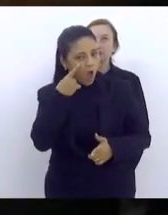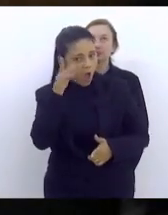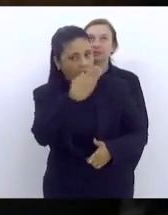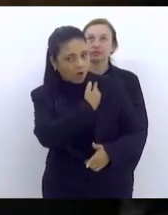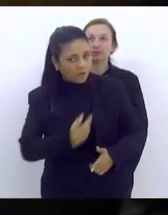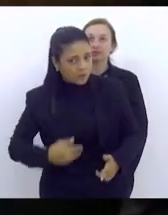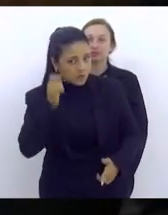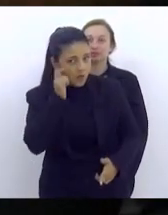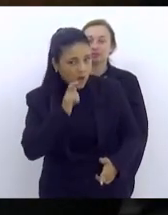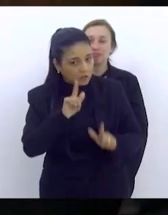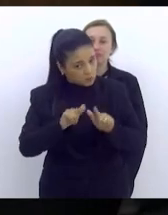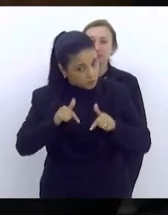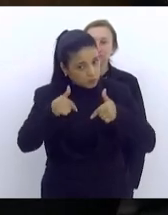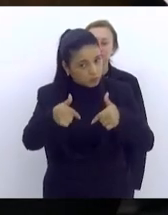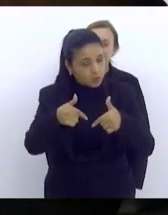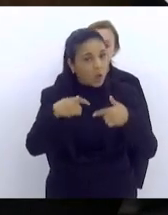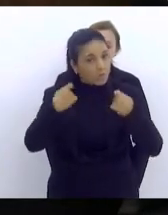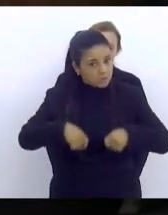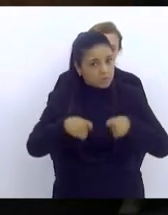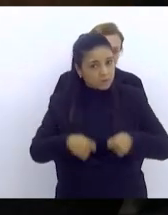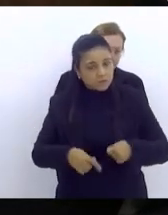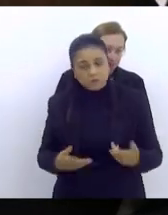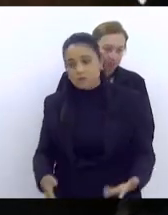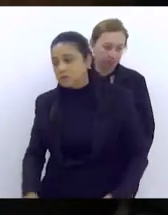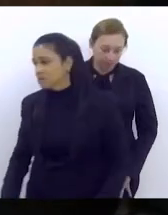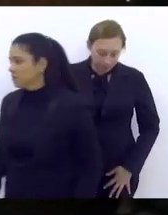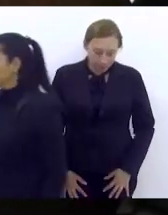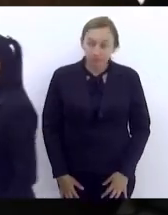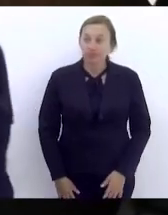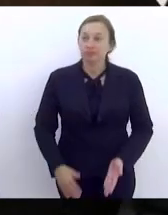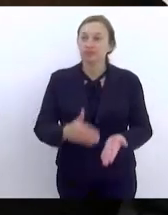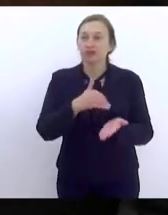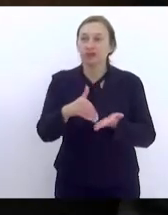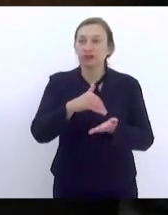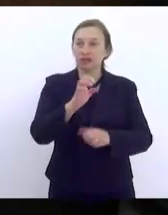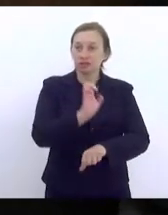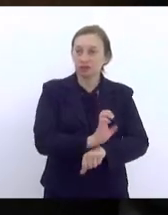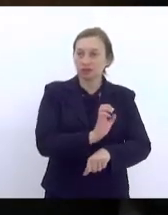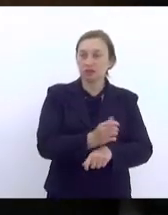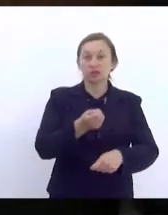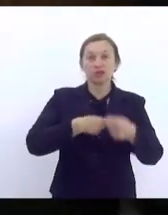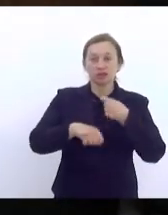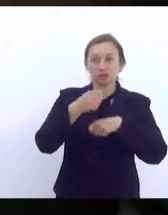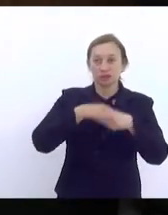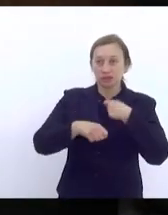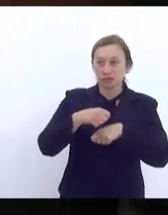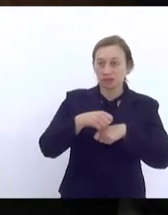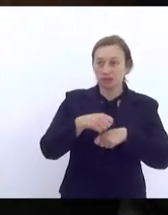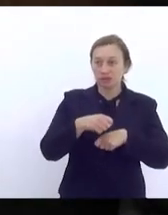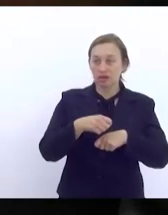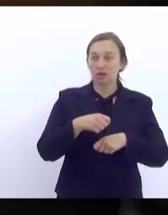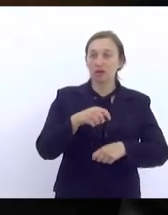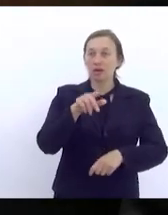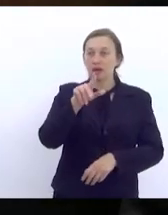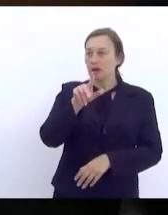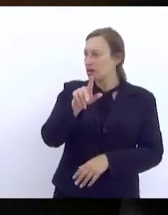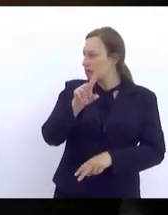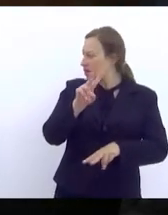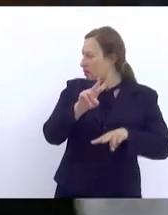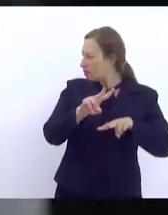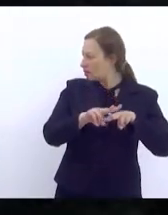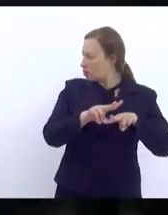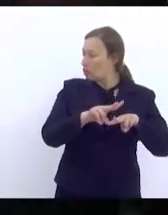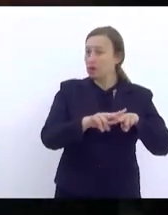Tomas atitudes atitudes diante da Secretária Estadual de Administração Penitenciária secretária é essa que tá